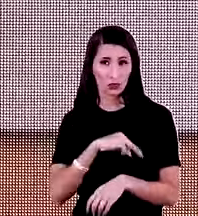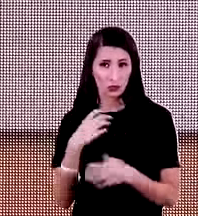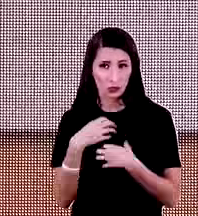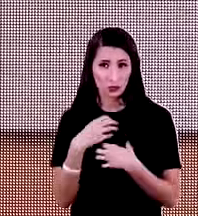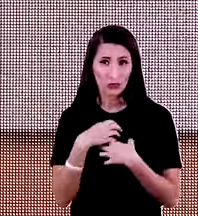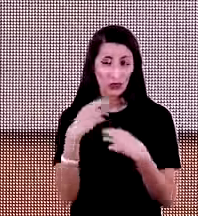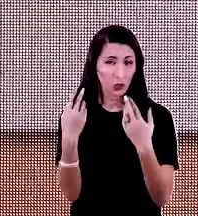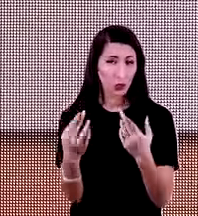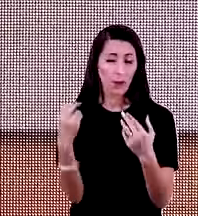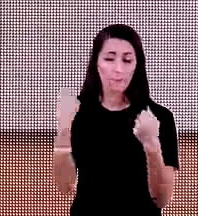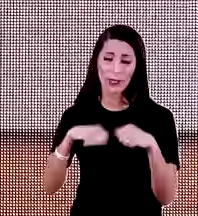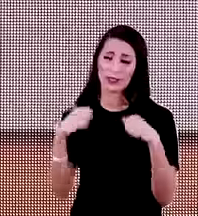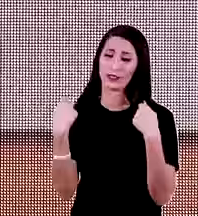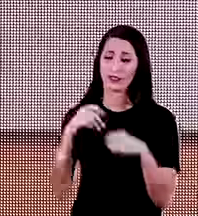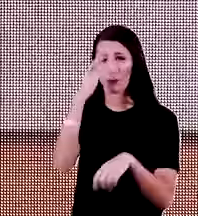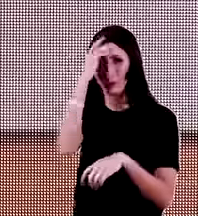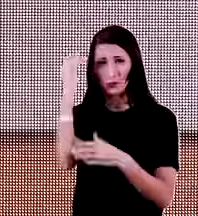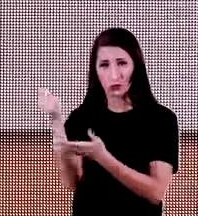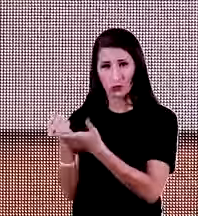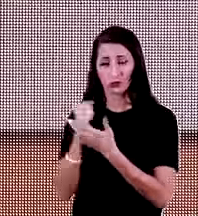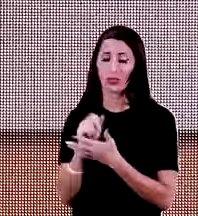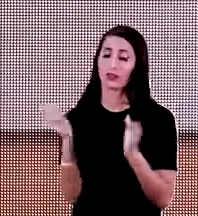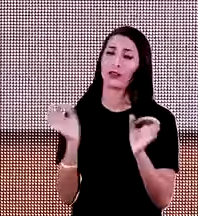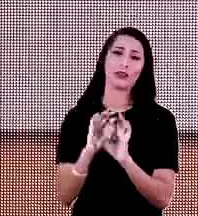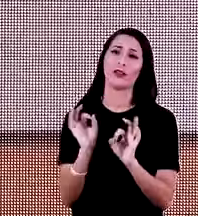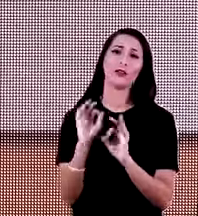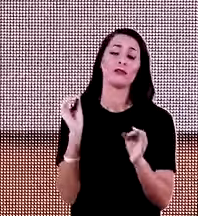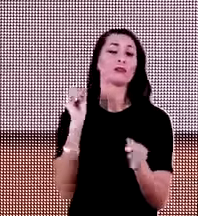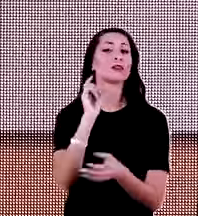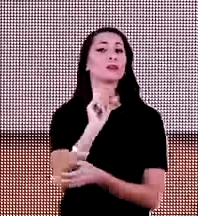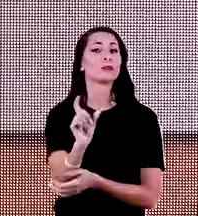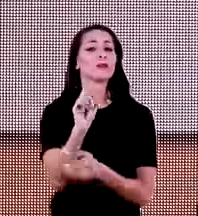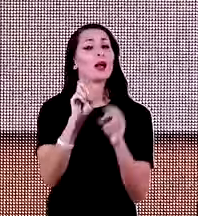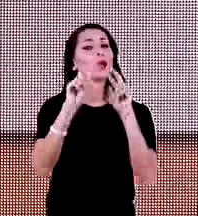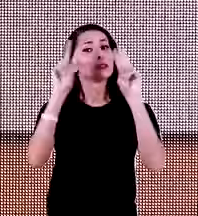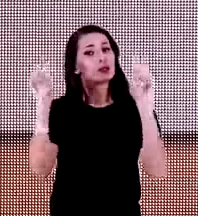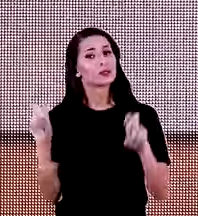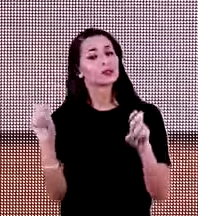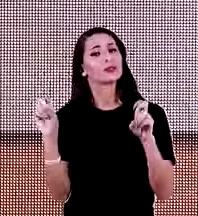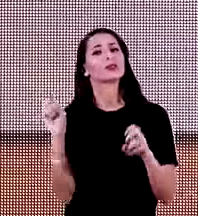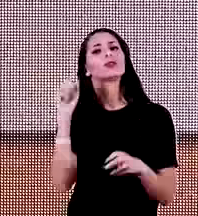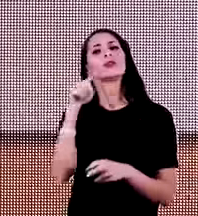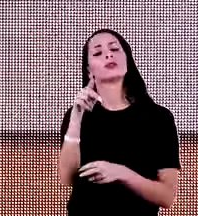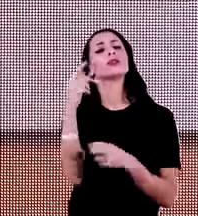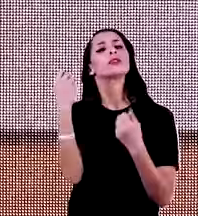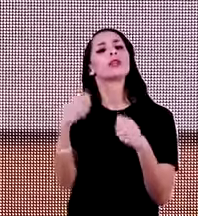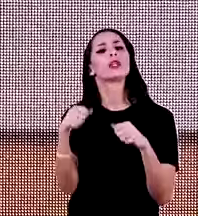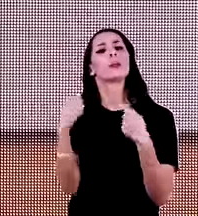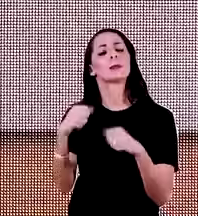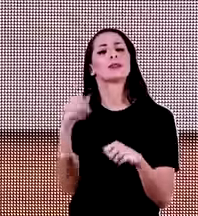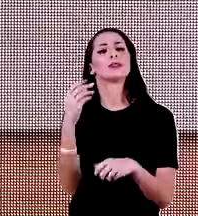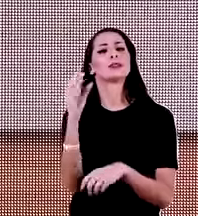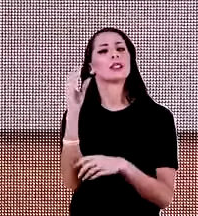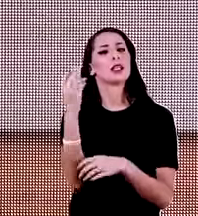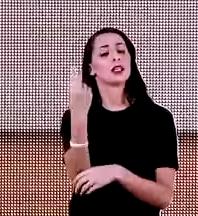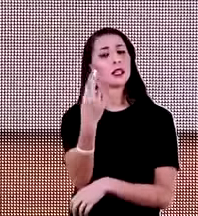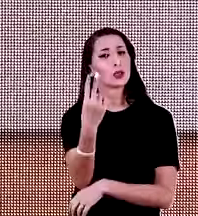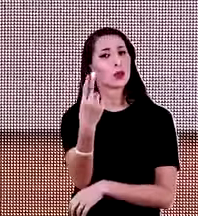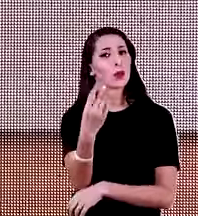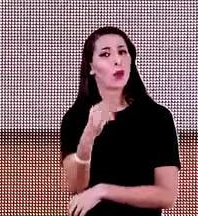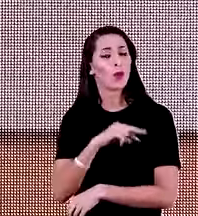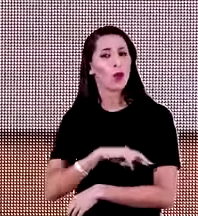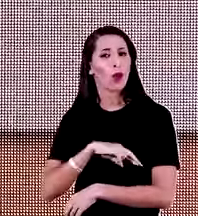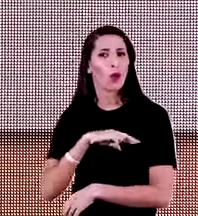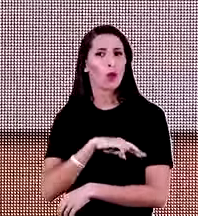Não. Essa palavra é para que você seja uma Ruth. Hoje eu quero te convidar a sair do